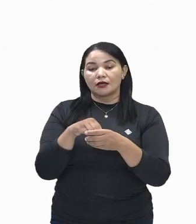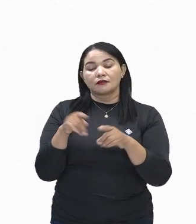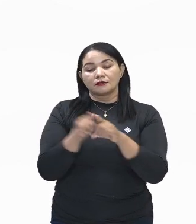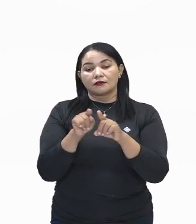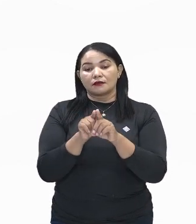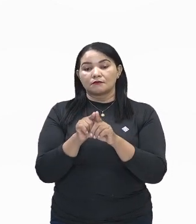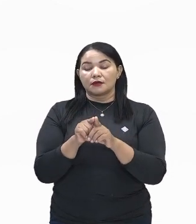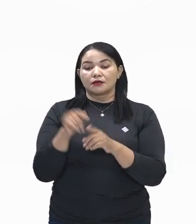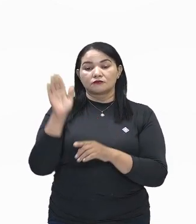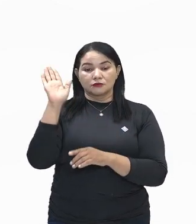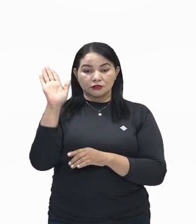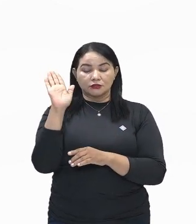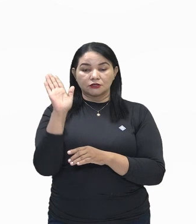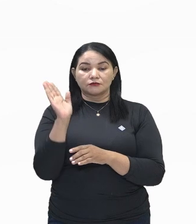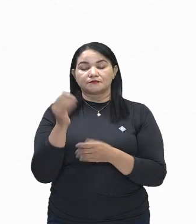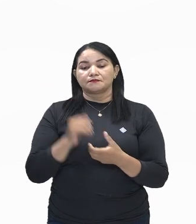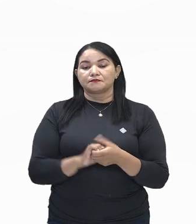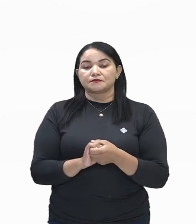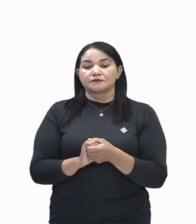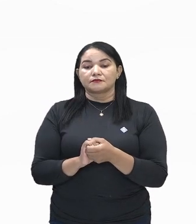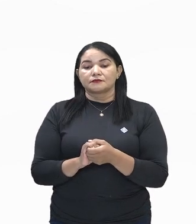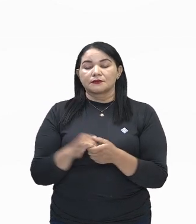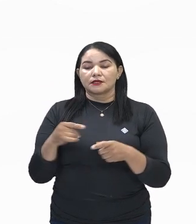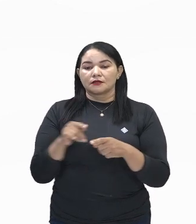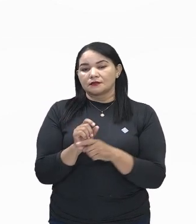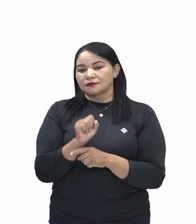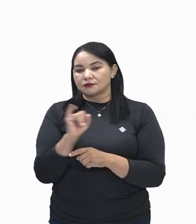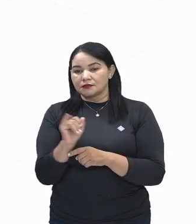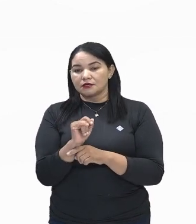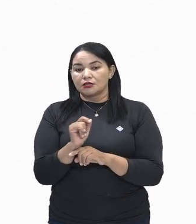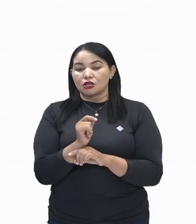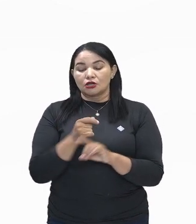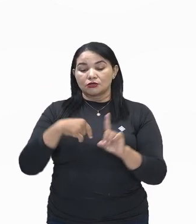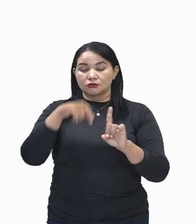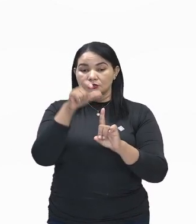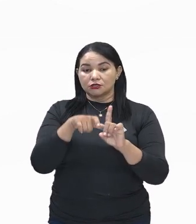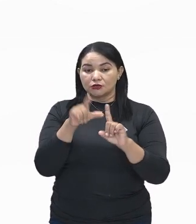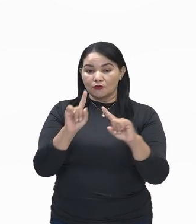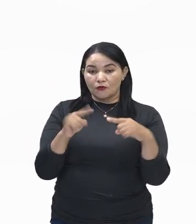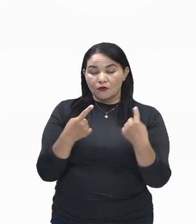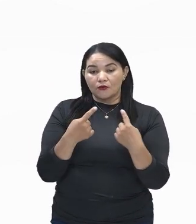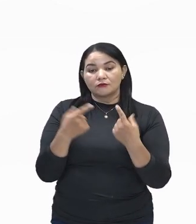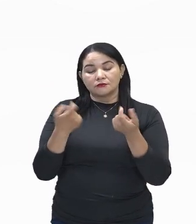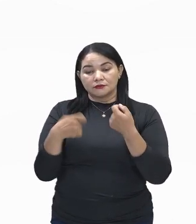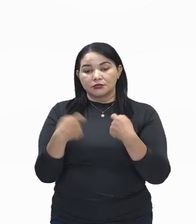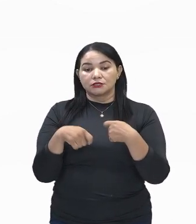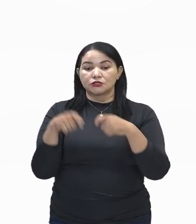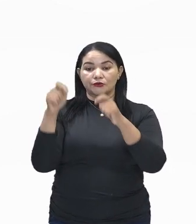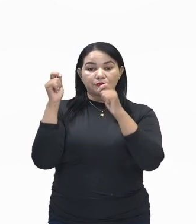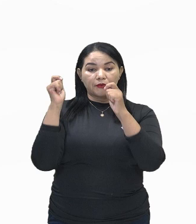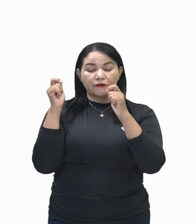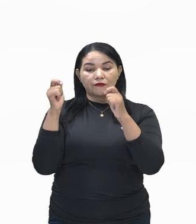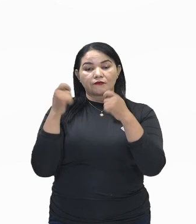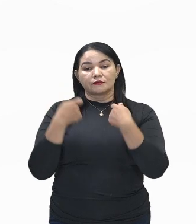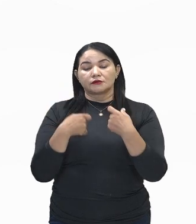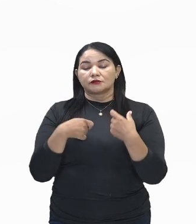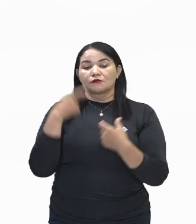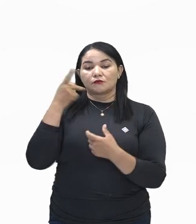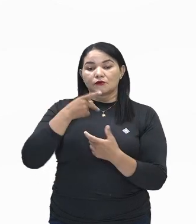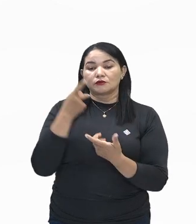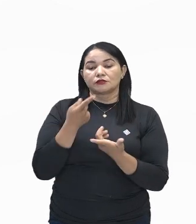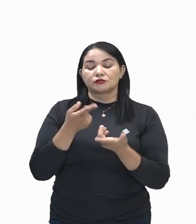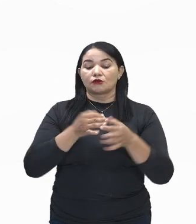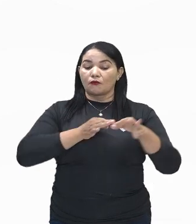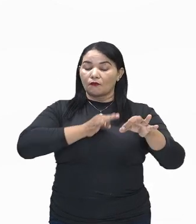toda vez que nós somos atingidos nos nossos direitos, nós temos que fazer, então, essas manifestações políticas,